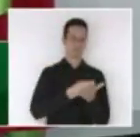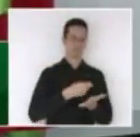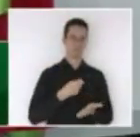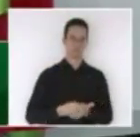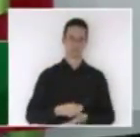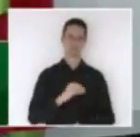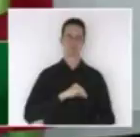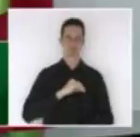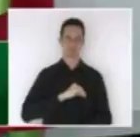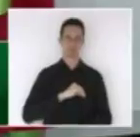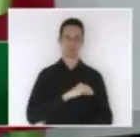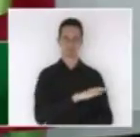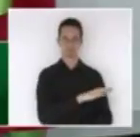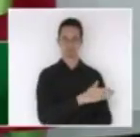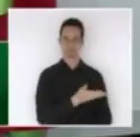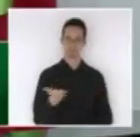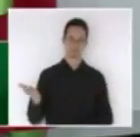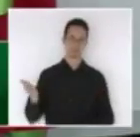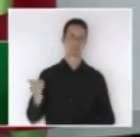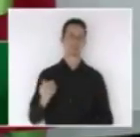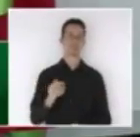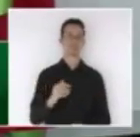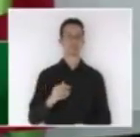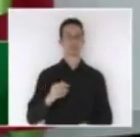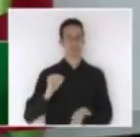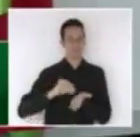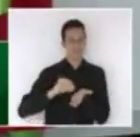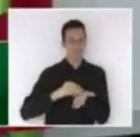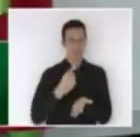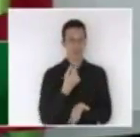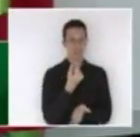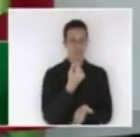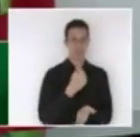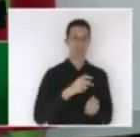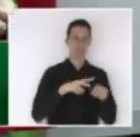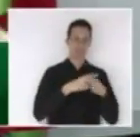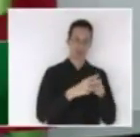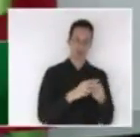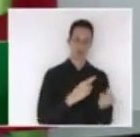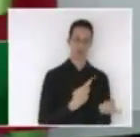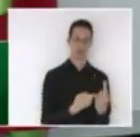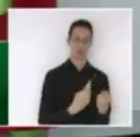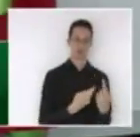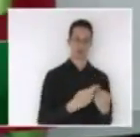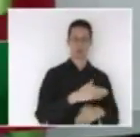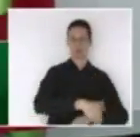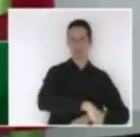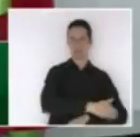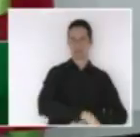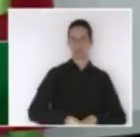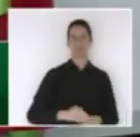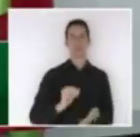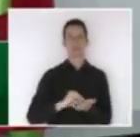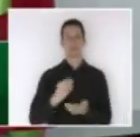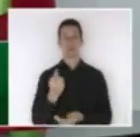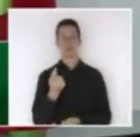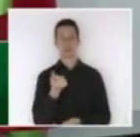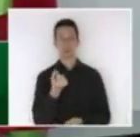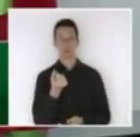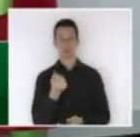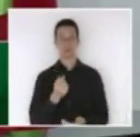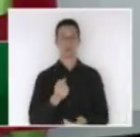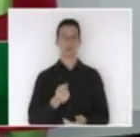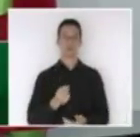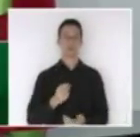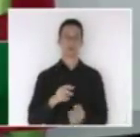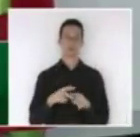um recurso para as áreas essenciais, para a manutenção das rodovias, para a manutenção dos hospitais em Santa Catarina, e por